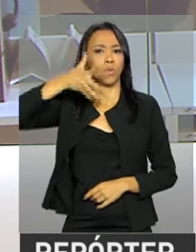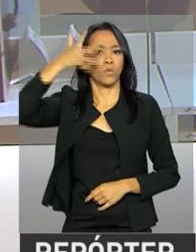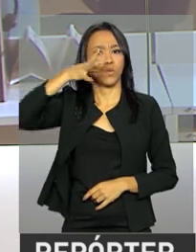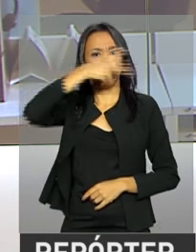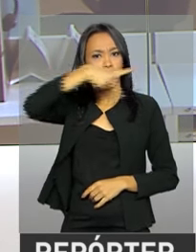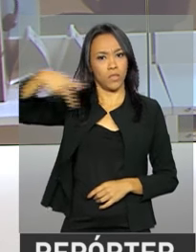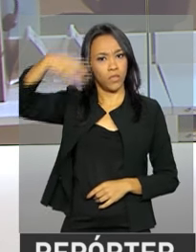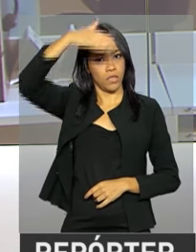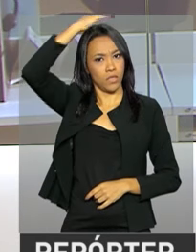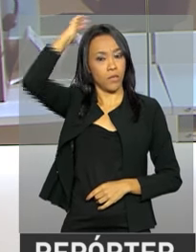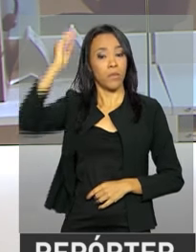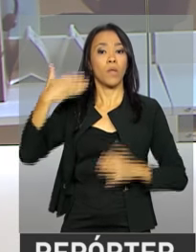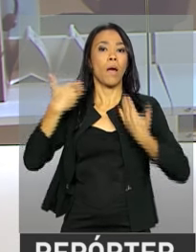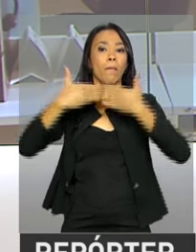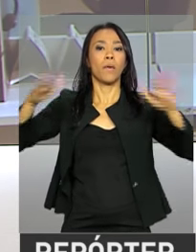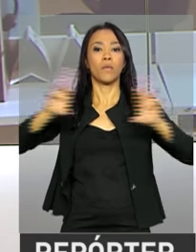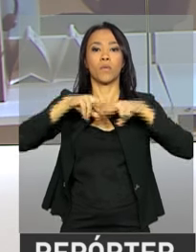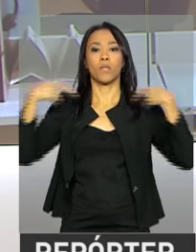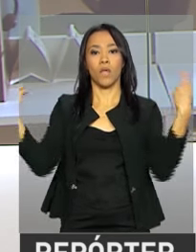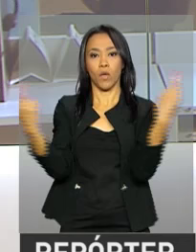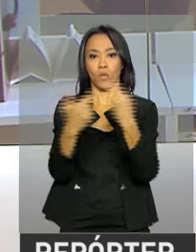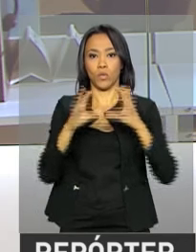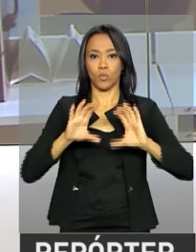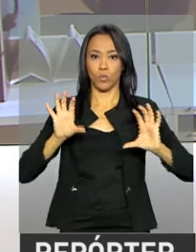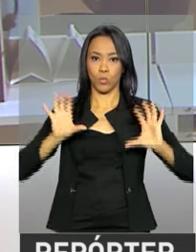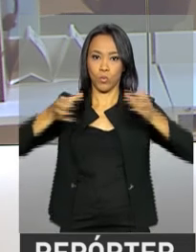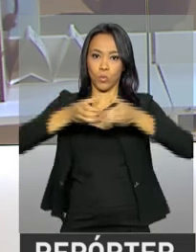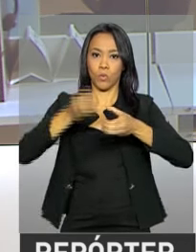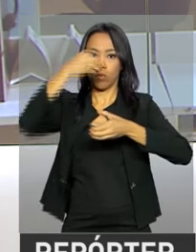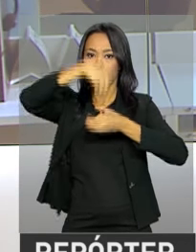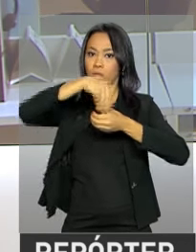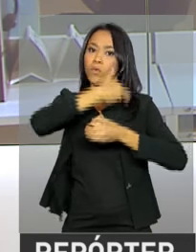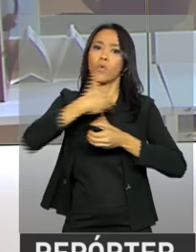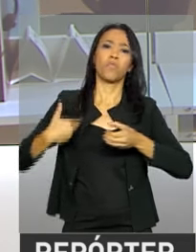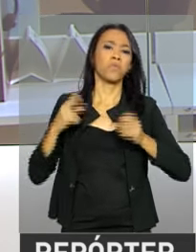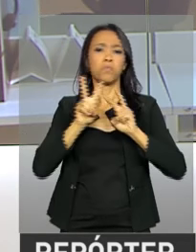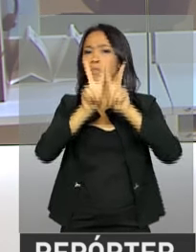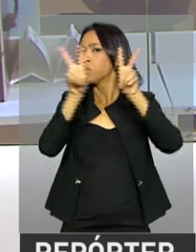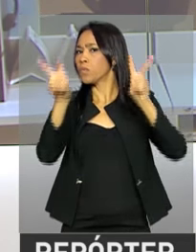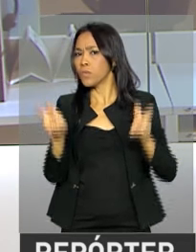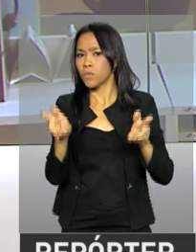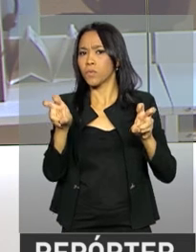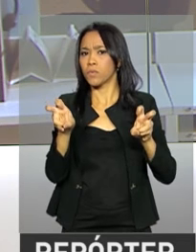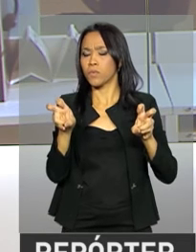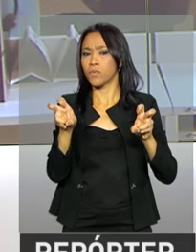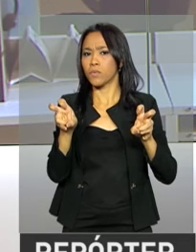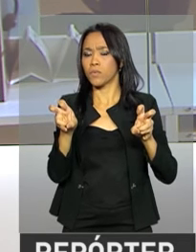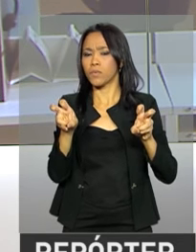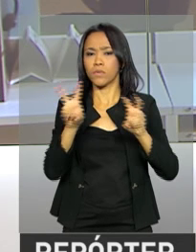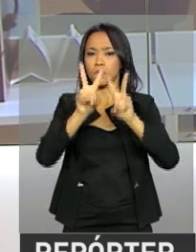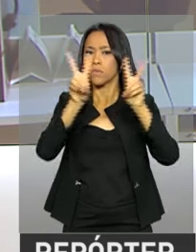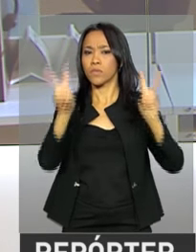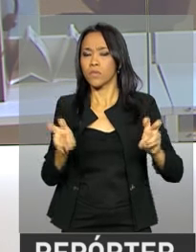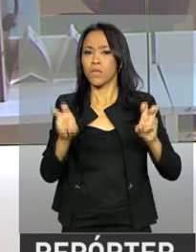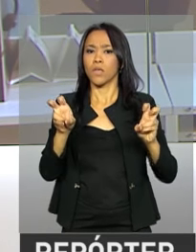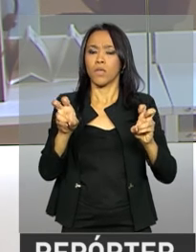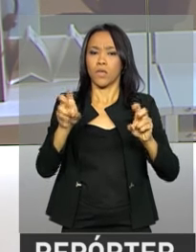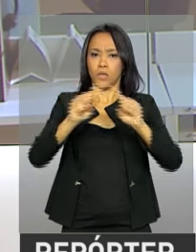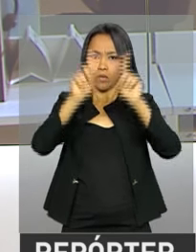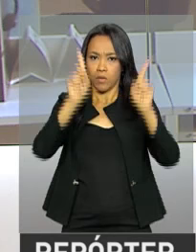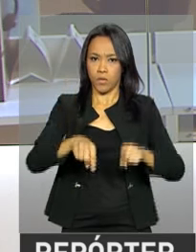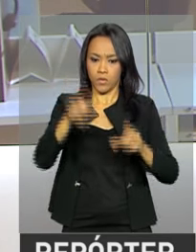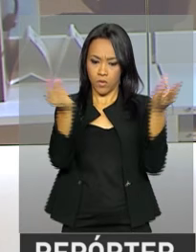temer na abertura da reunião com o núcleo institucional do governo que discutiu a essa reunião para discutir o plano nacional